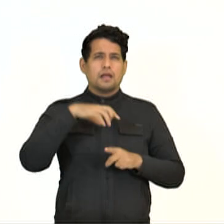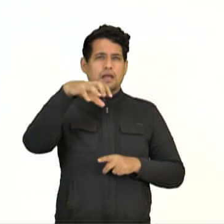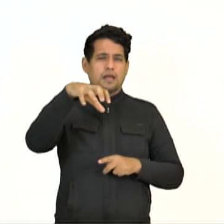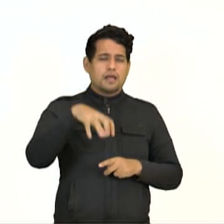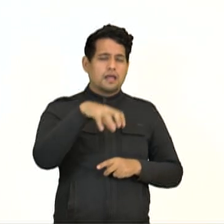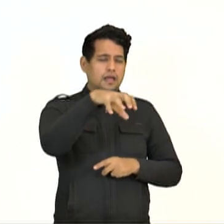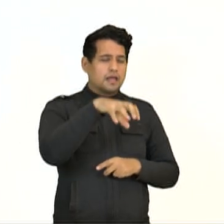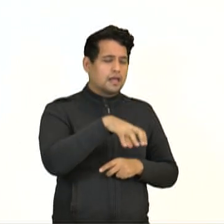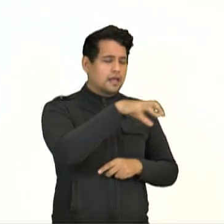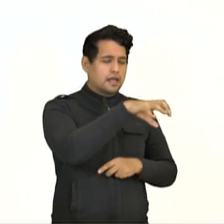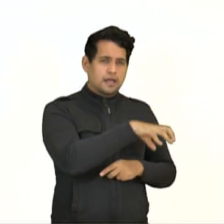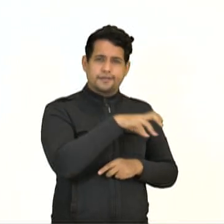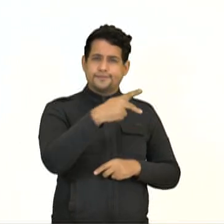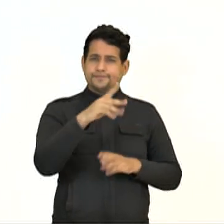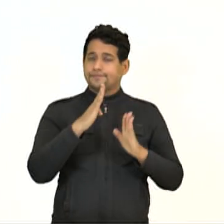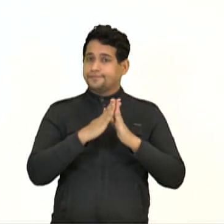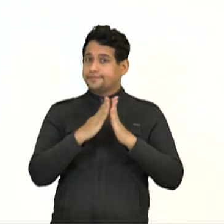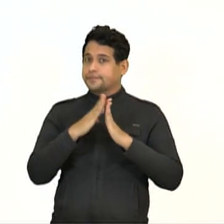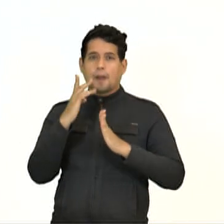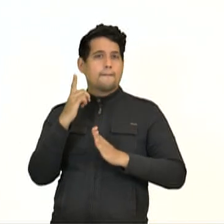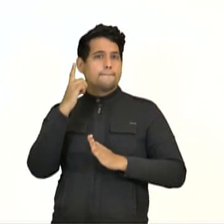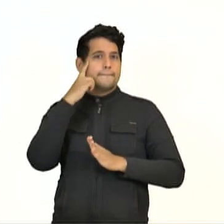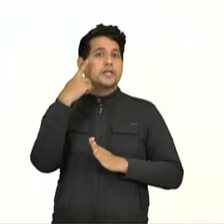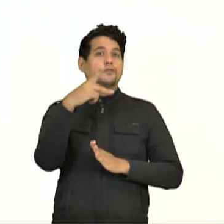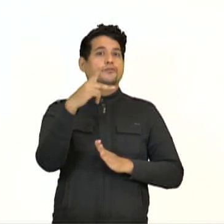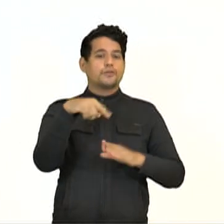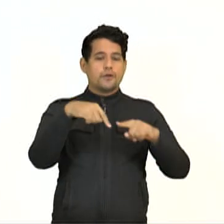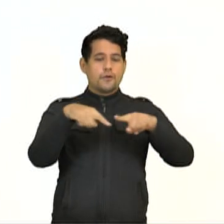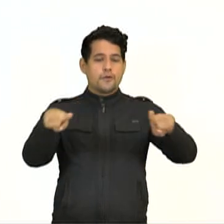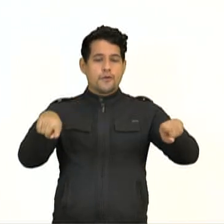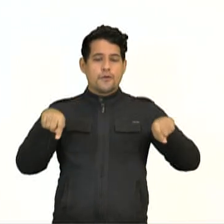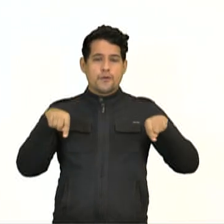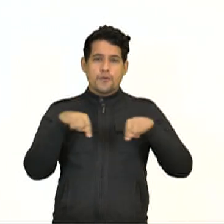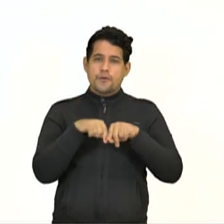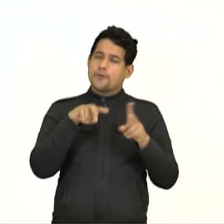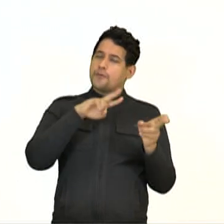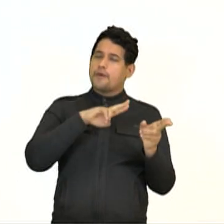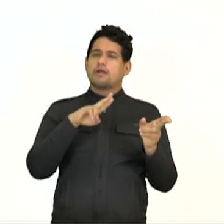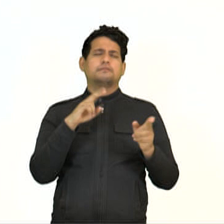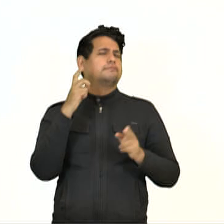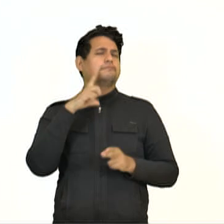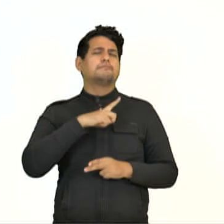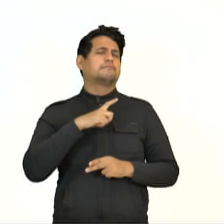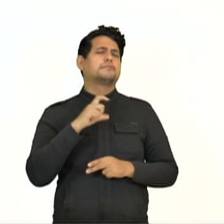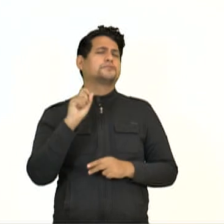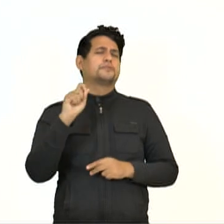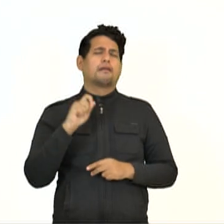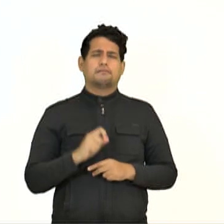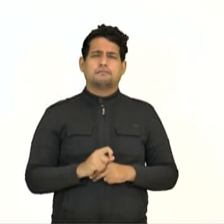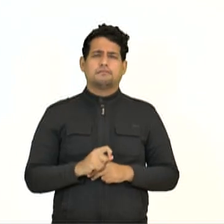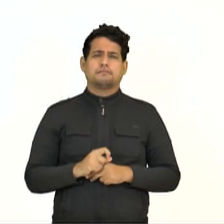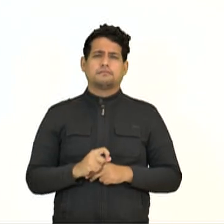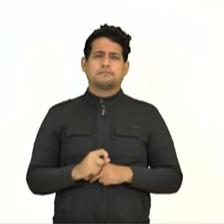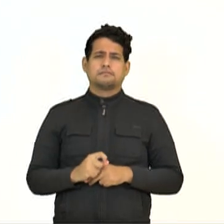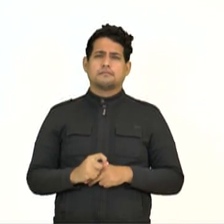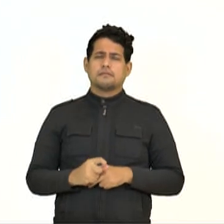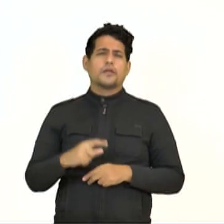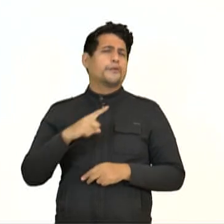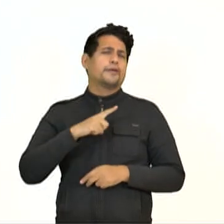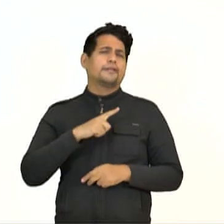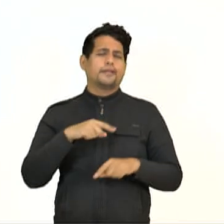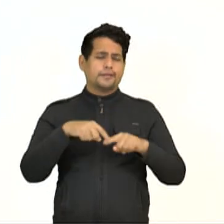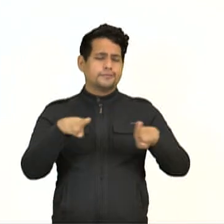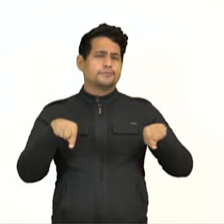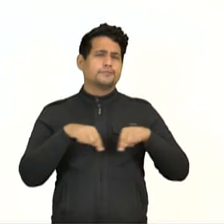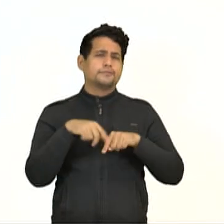cada parte da sua casa. Pensa lá no seu quarto, então a gente vai trabalhar sobre o quarto. Pensa no teu quarto, o que tem no teu quarto de